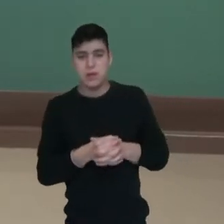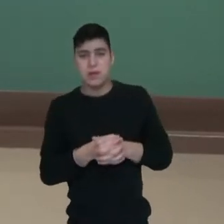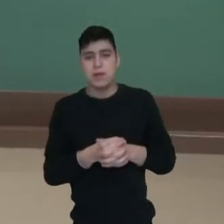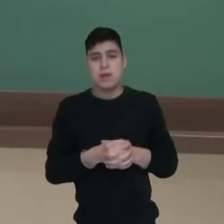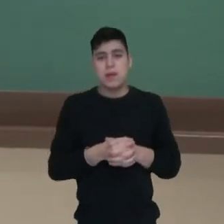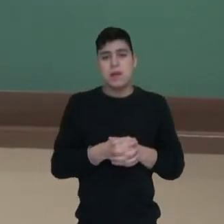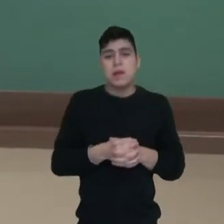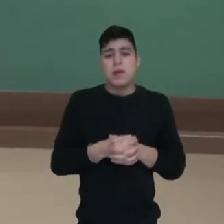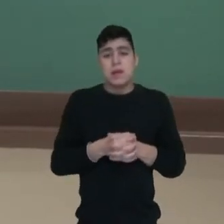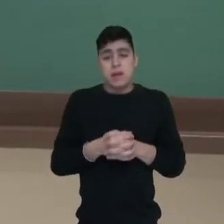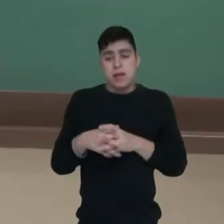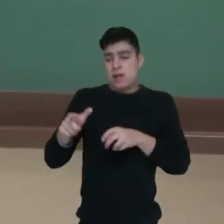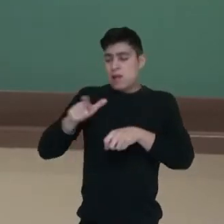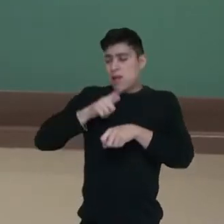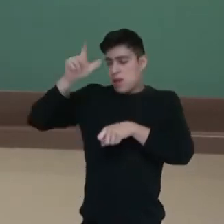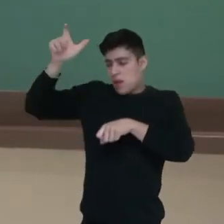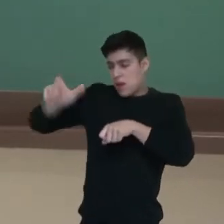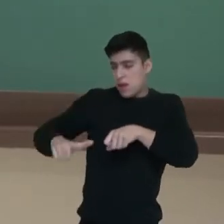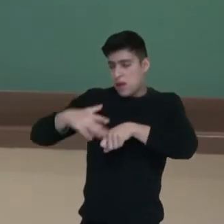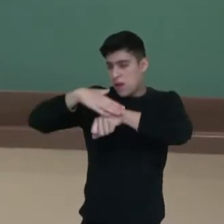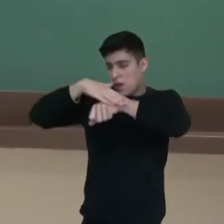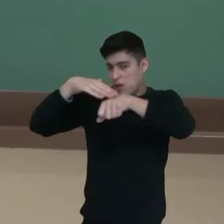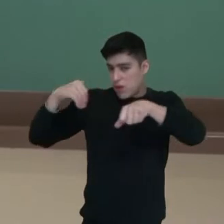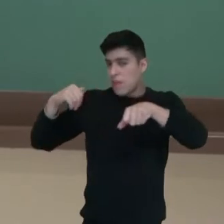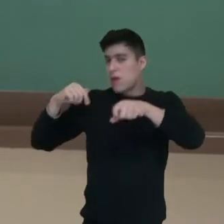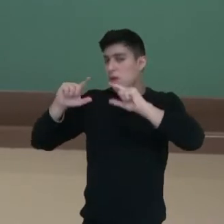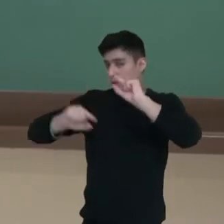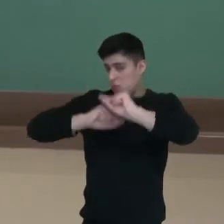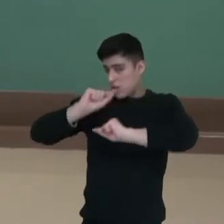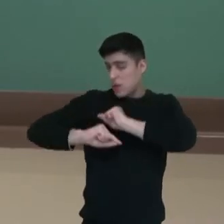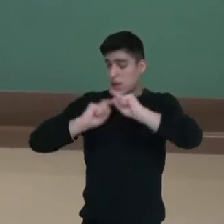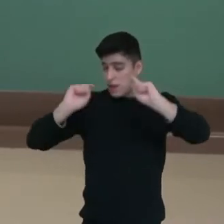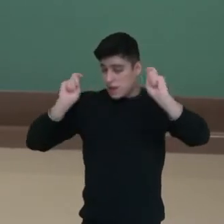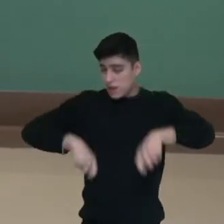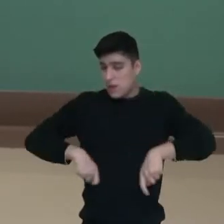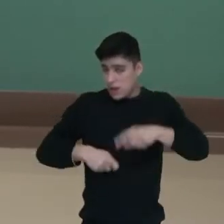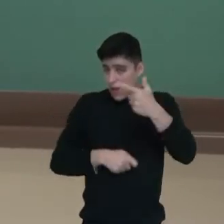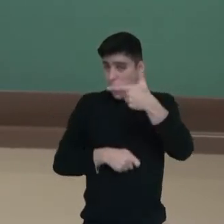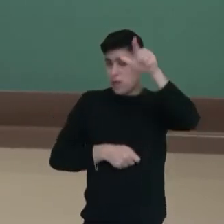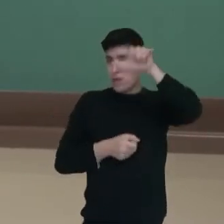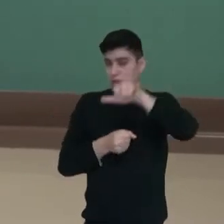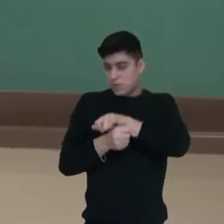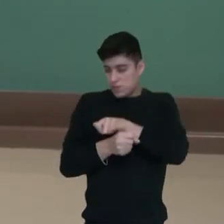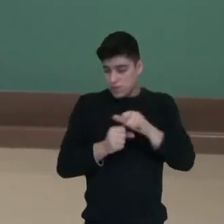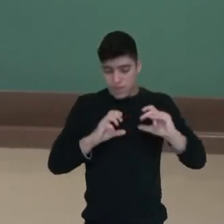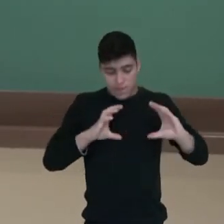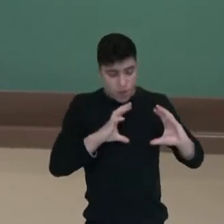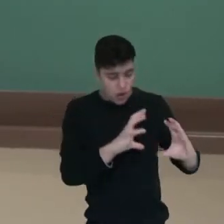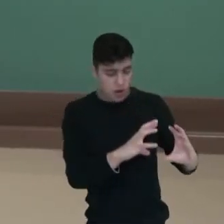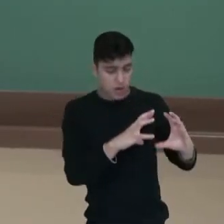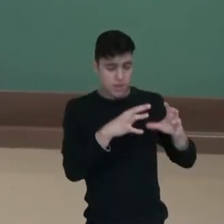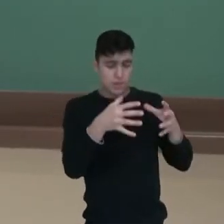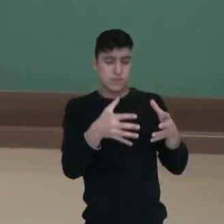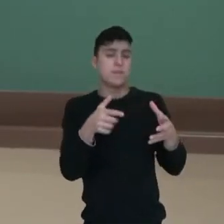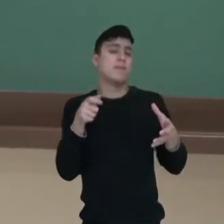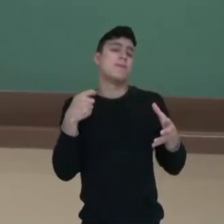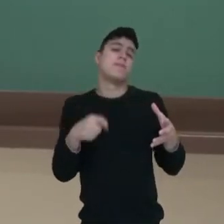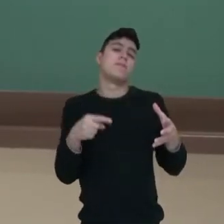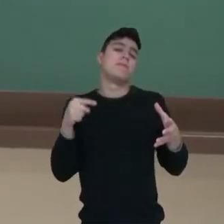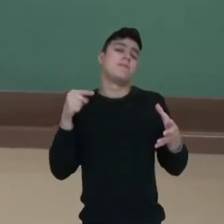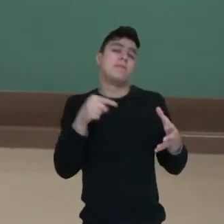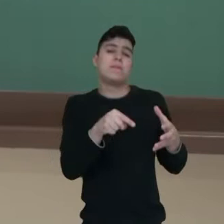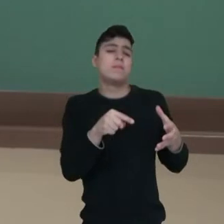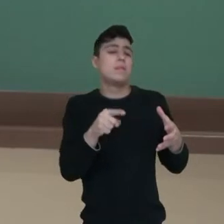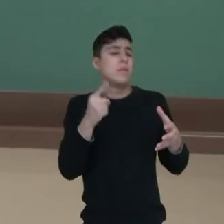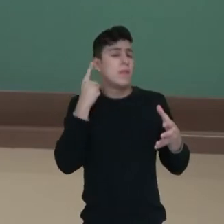colega chamador ali. A gente pode pegar a bola, nossa bola mesmo, essa bola ela precisa